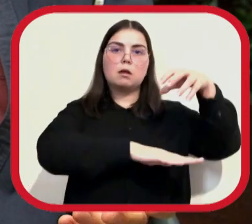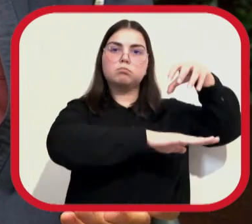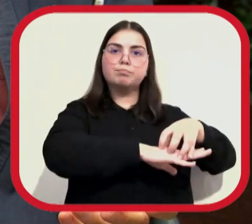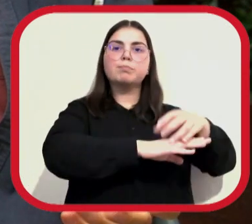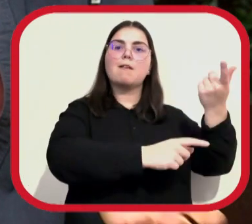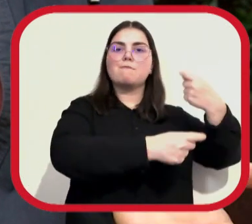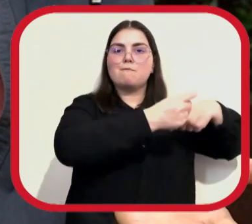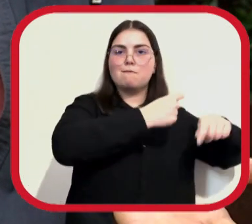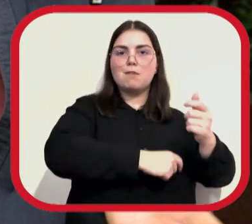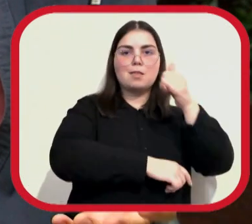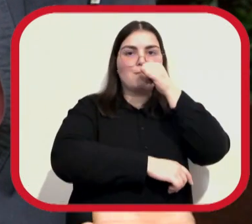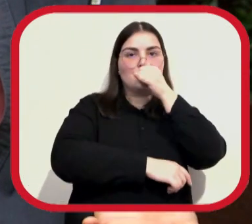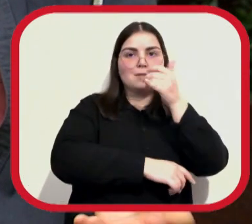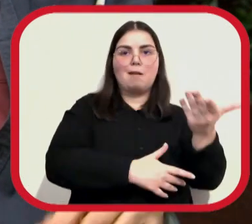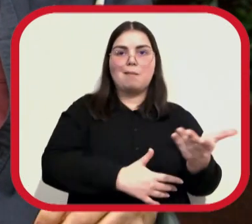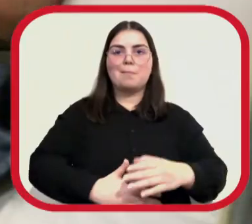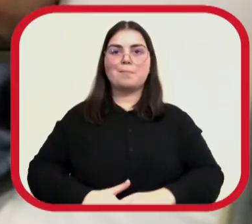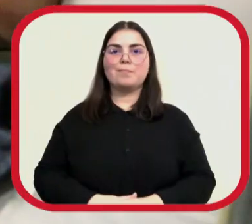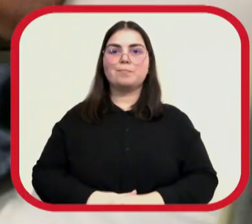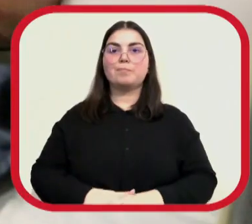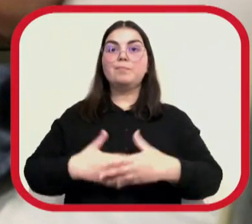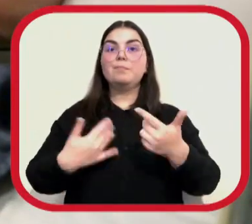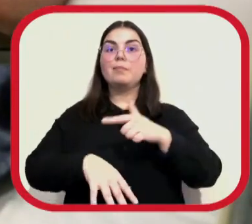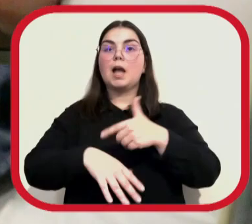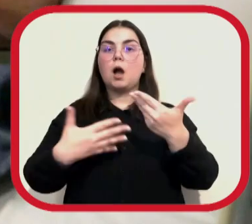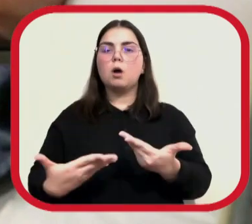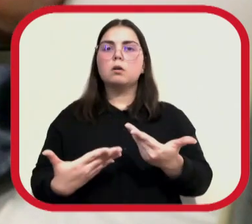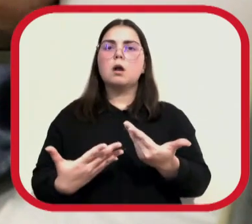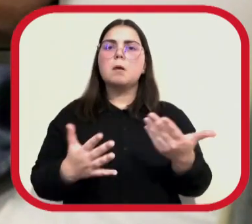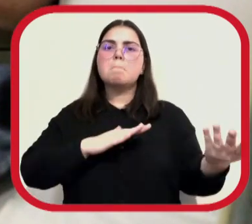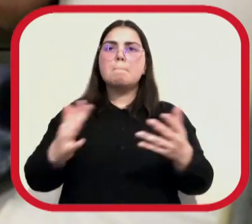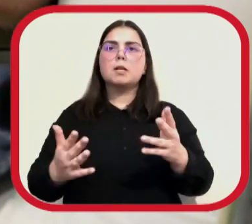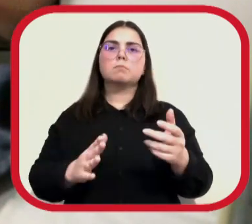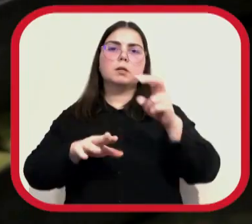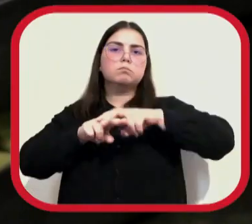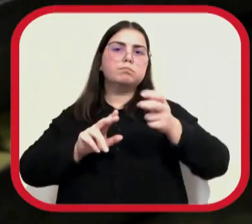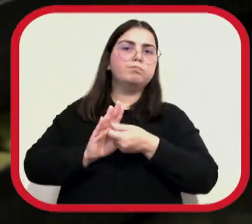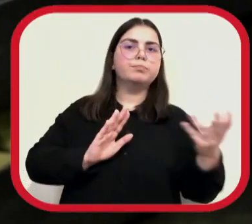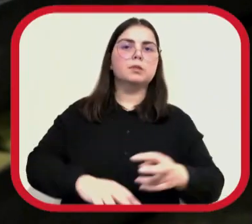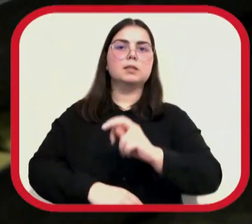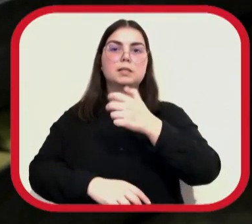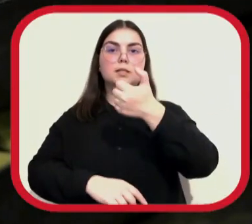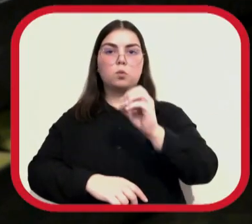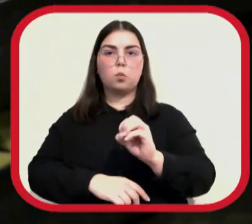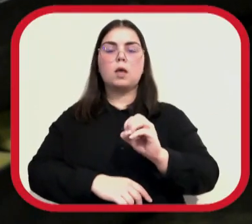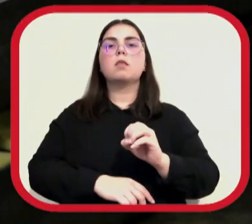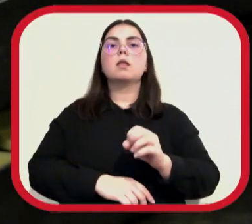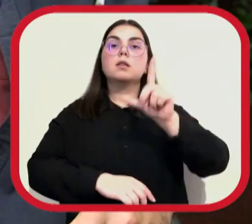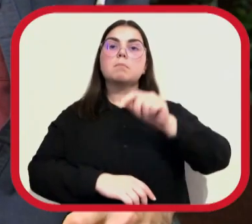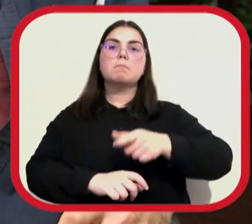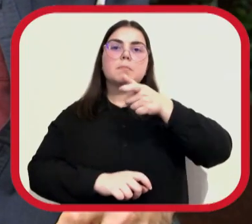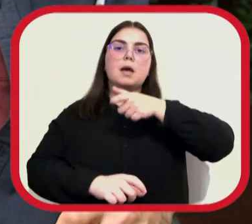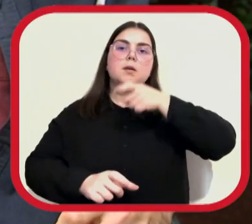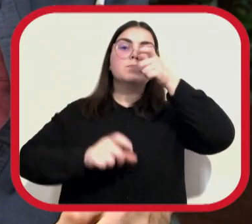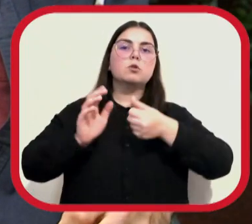de comércio variado para vender o pastel. Temos hoje em dia cerca de 350 lugares, mais de